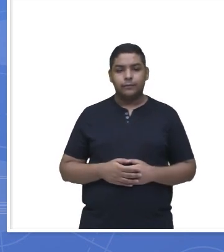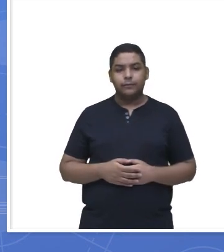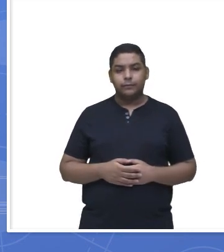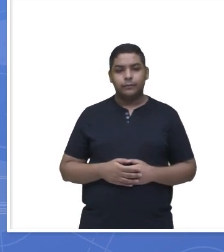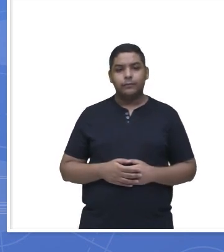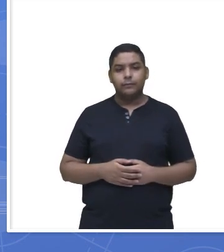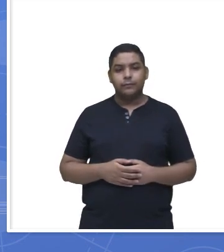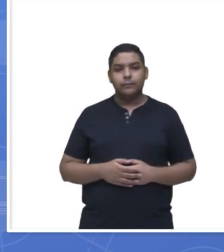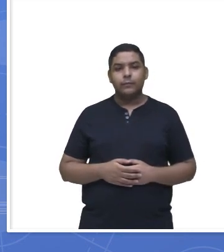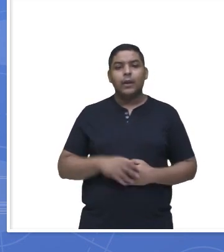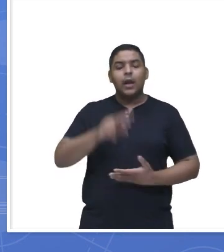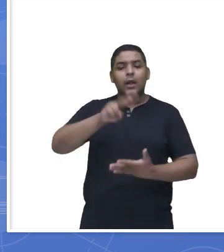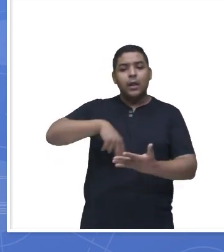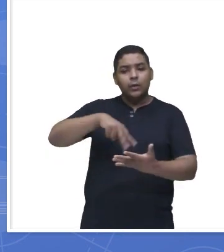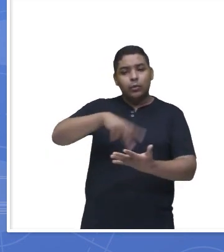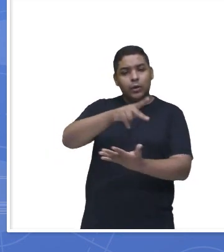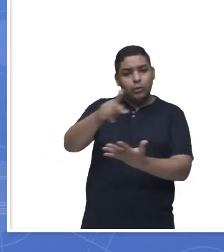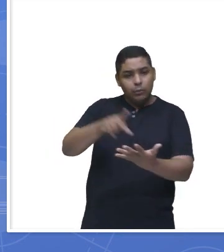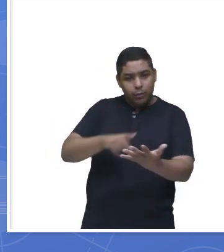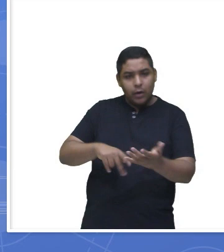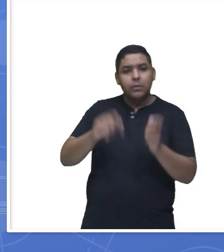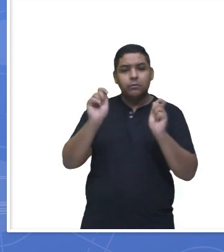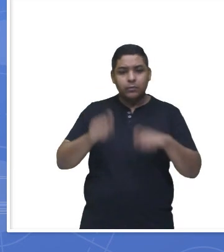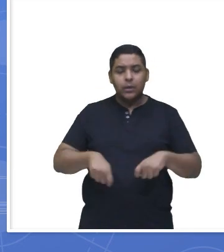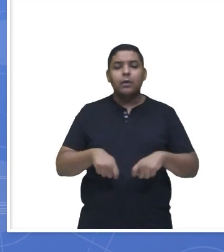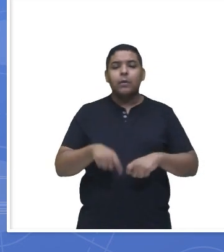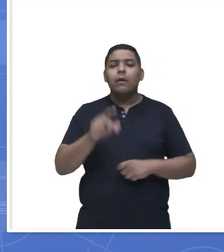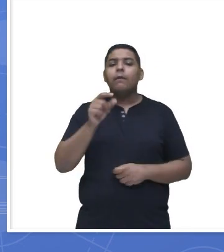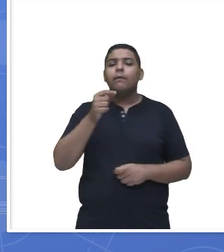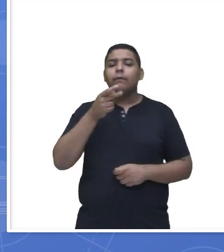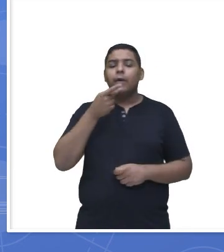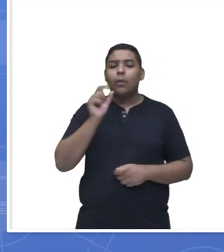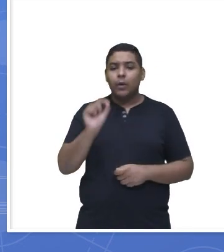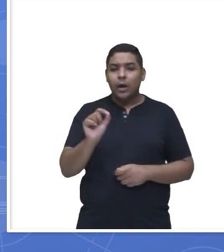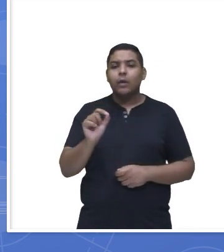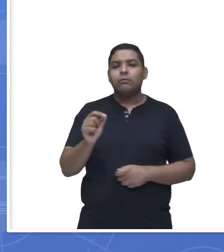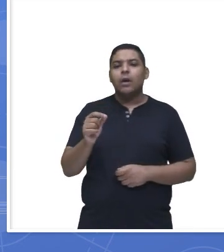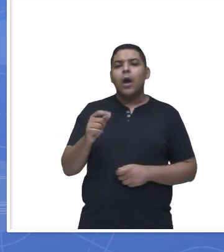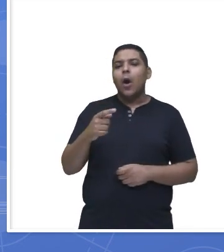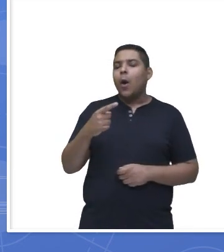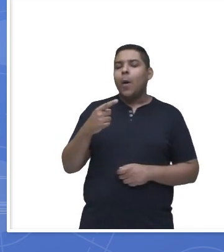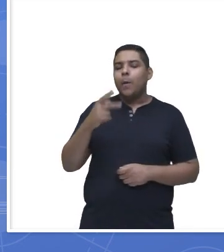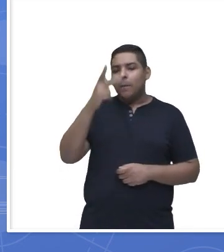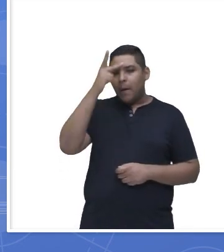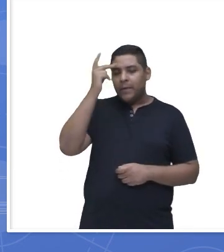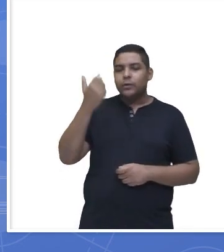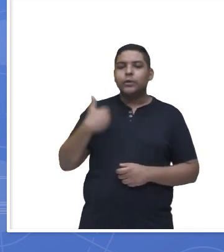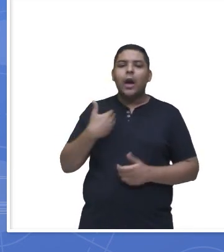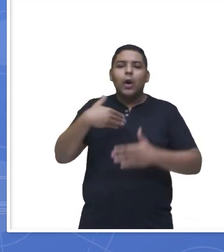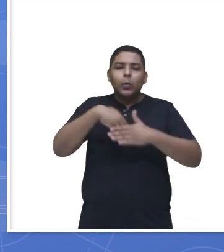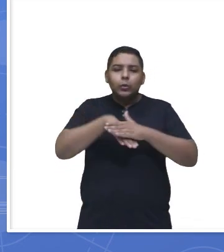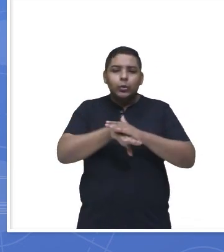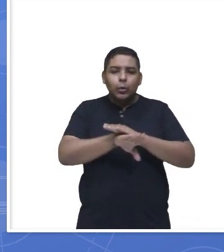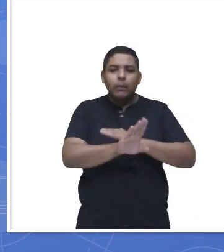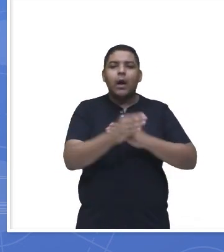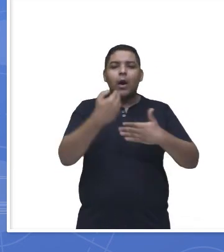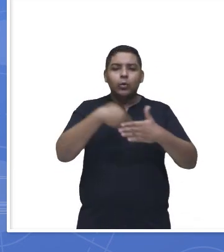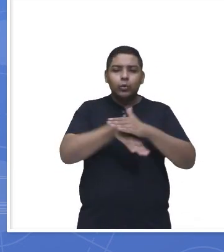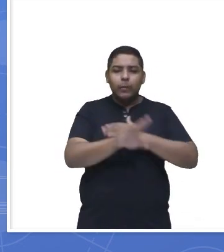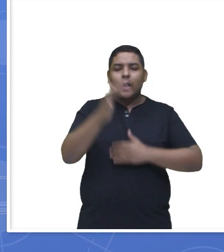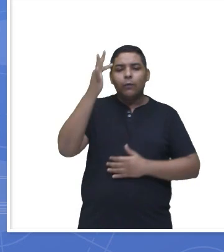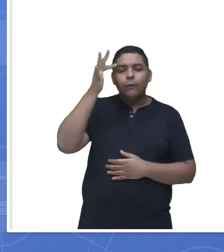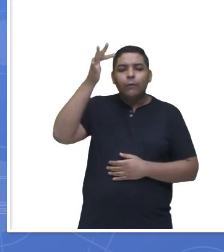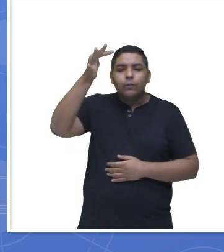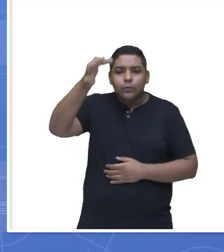é possível afirmar que revela um eu conformado com o seu destino. Desde o início eu fui destacando como ele se